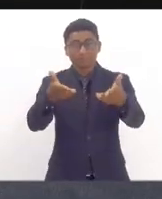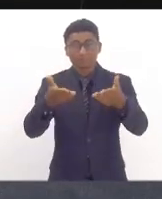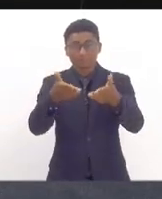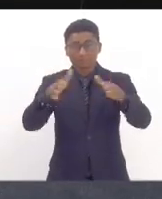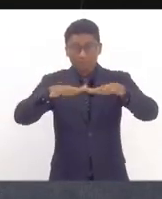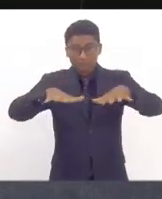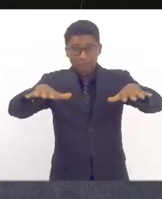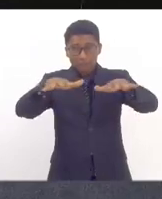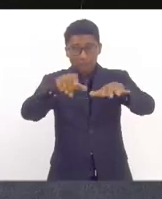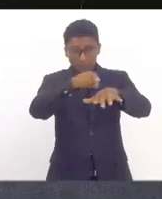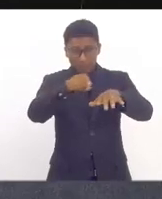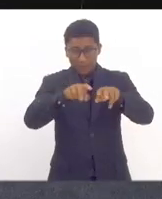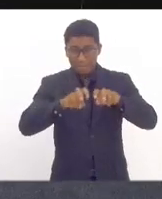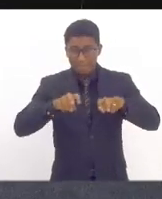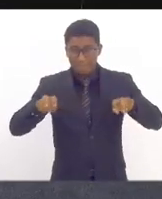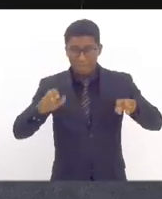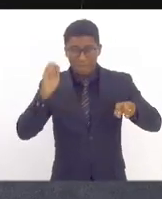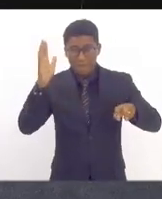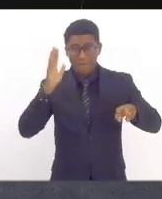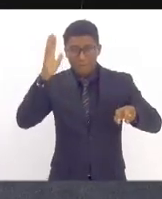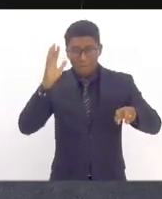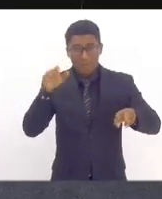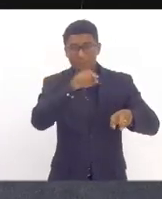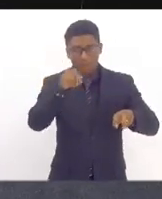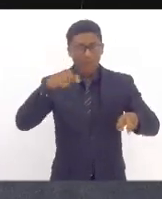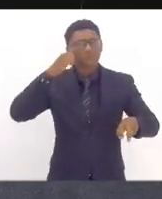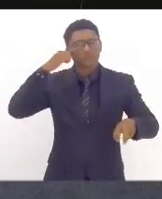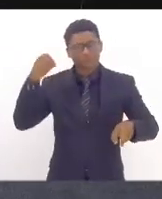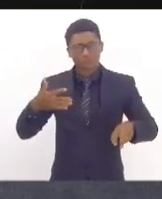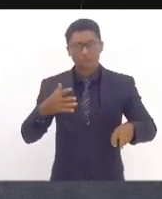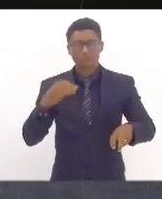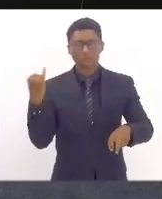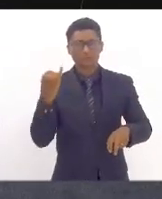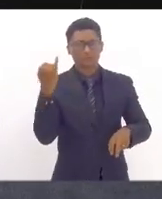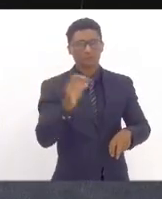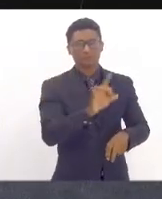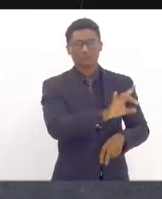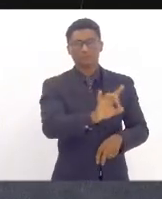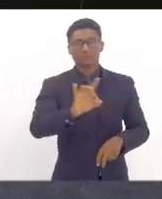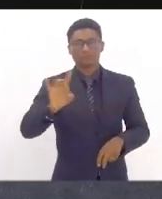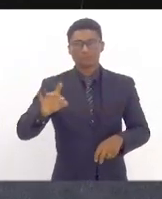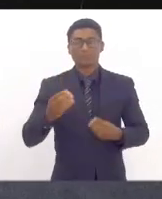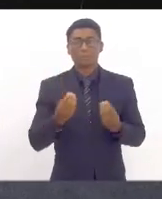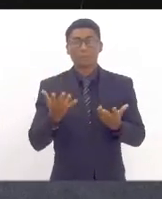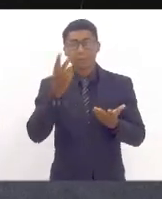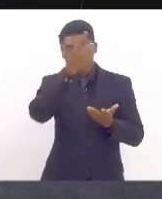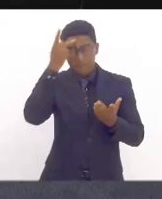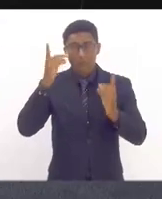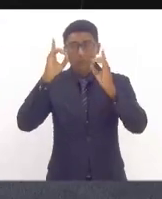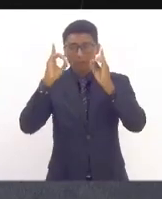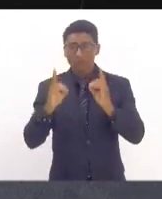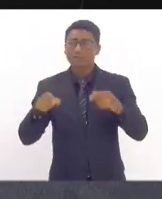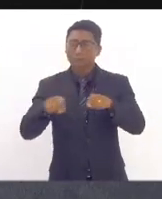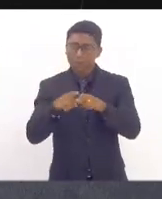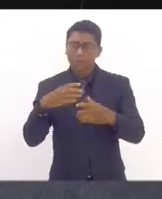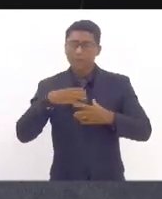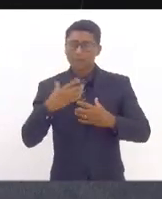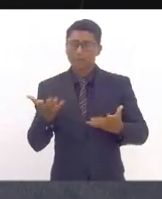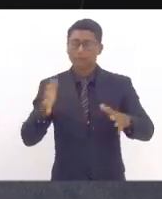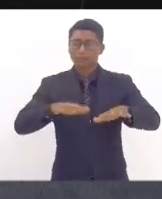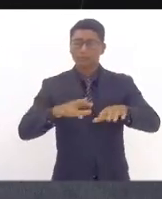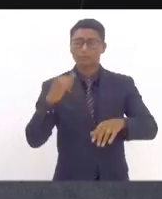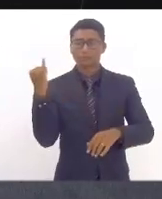mundo na mesa que vai fazer as suas falas Antes de iniciar suas falas fazer a sua auto-descrição para que pessoas com deficiências se sintam cada vez mais incluídos